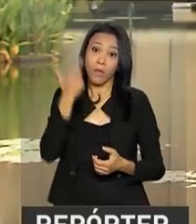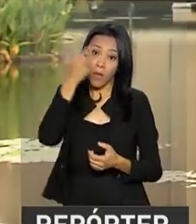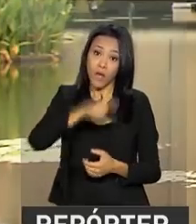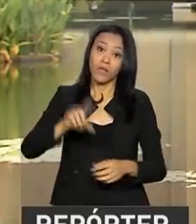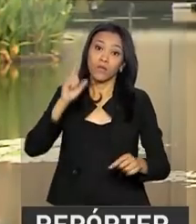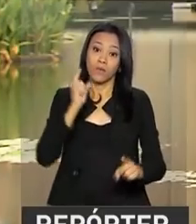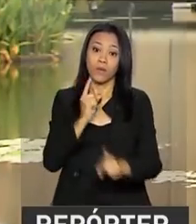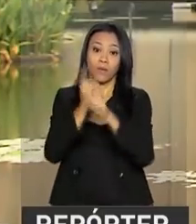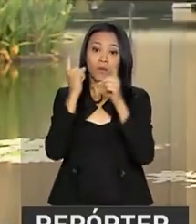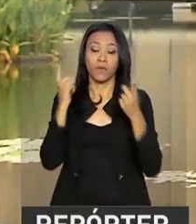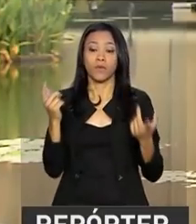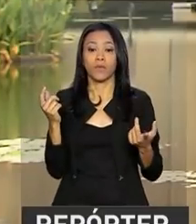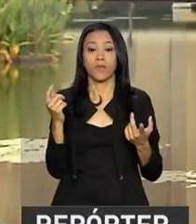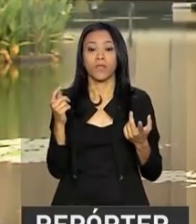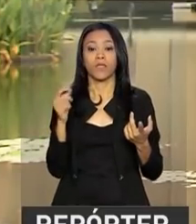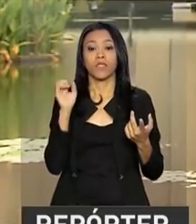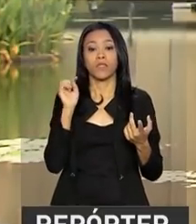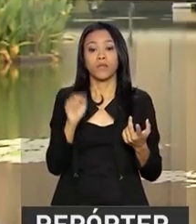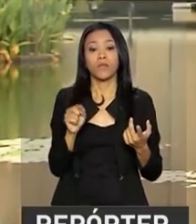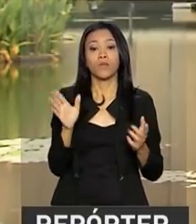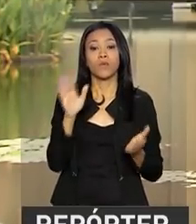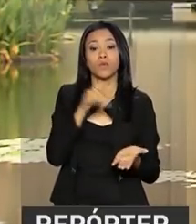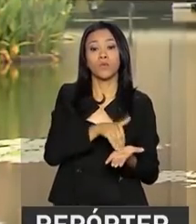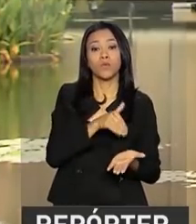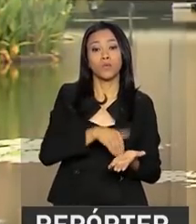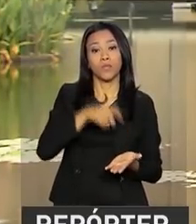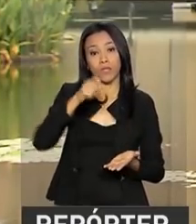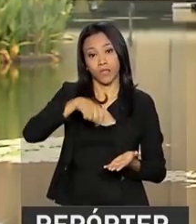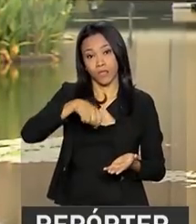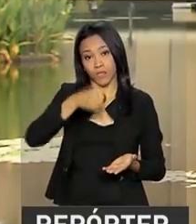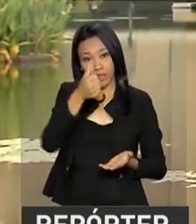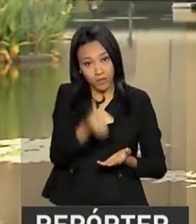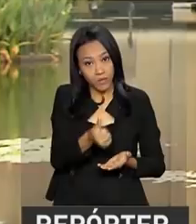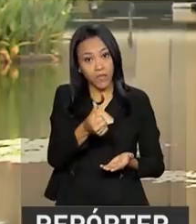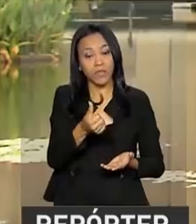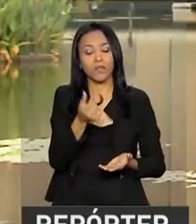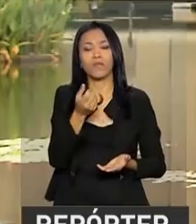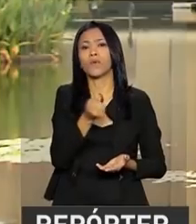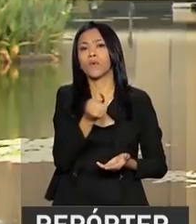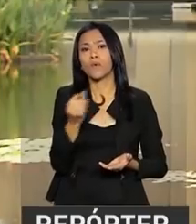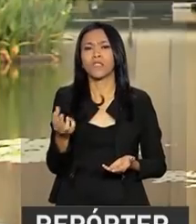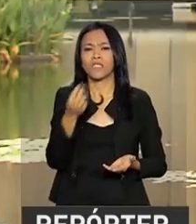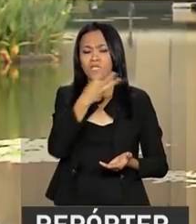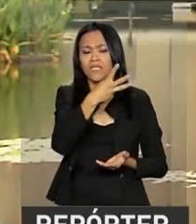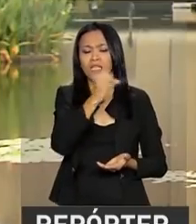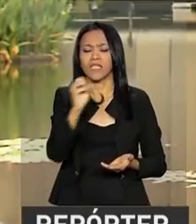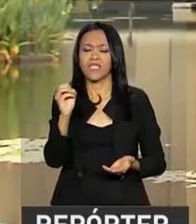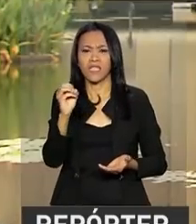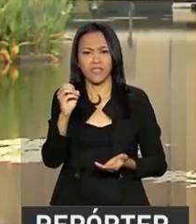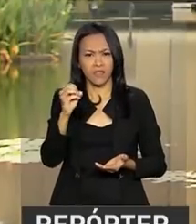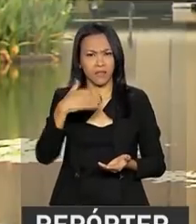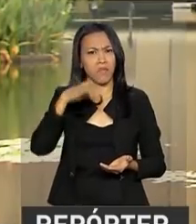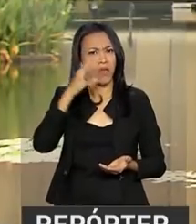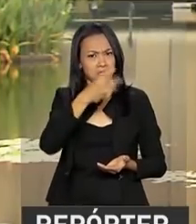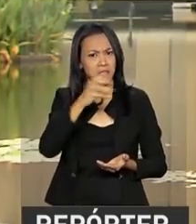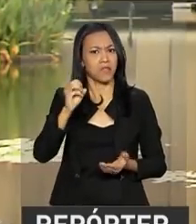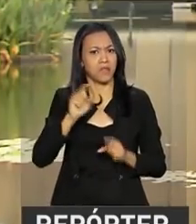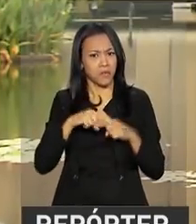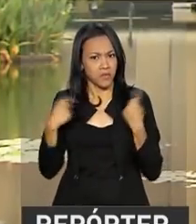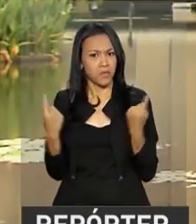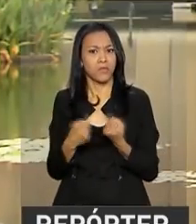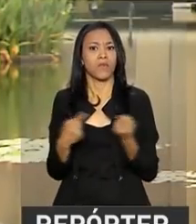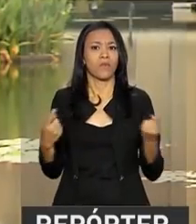comando do mercosul durante os últimos seis meses foram mais de 300 reuniões e avanços significativos